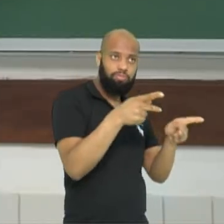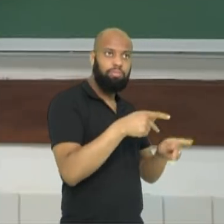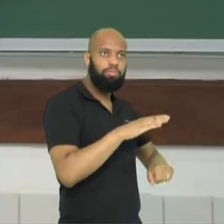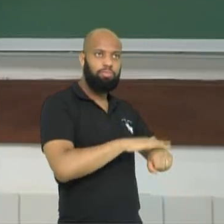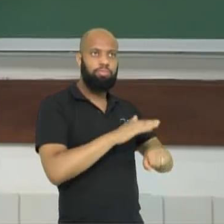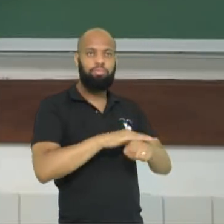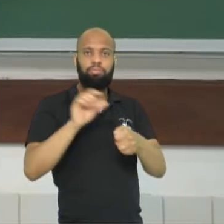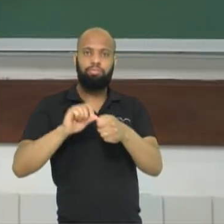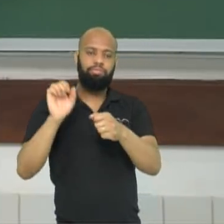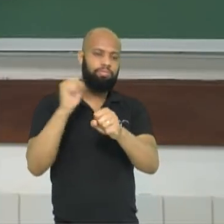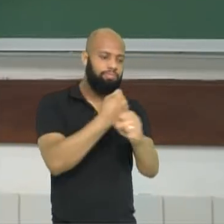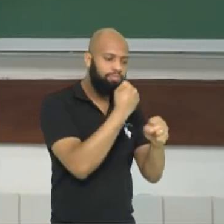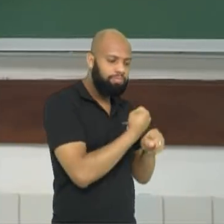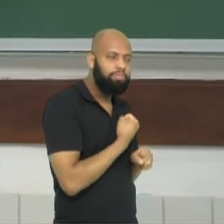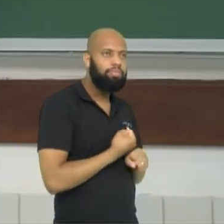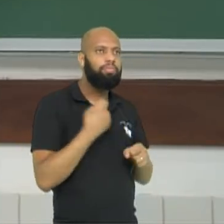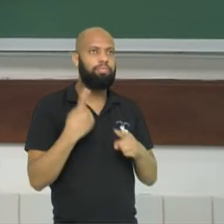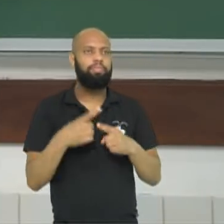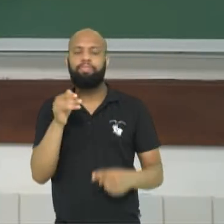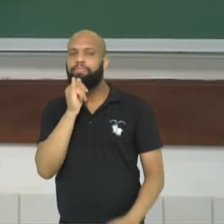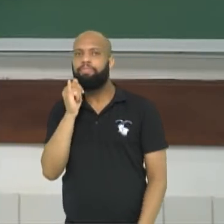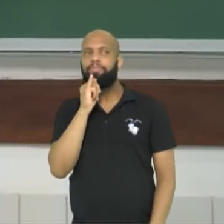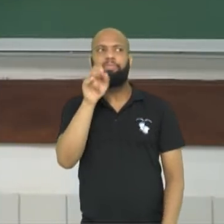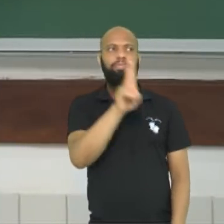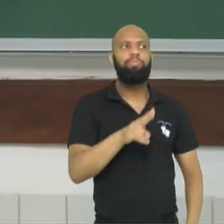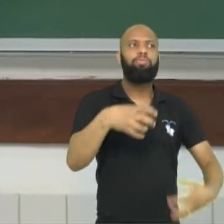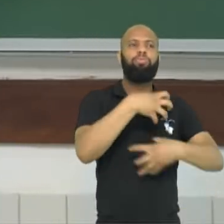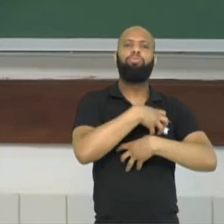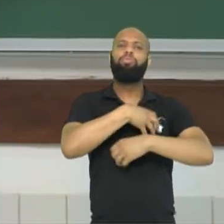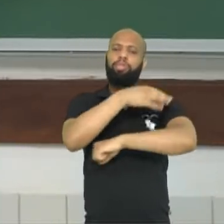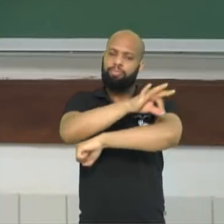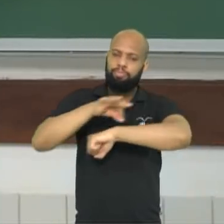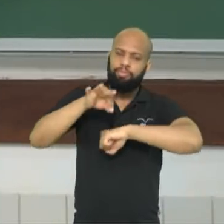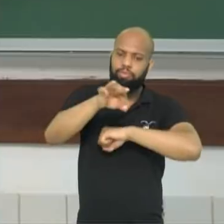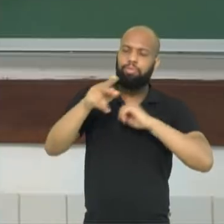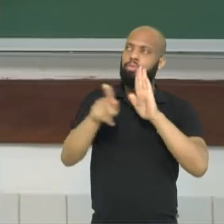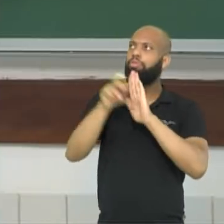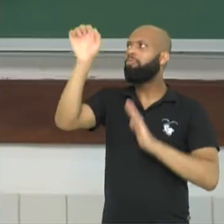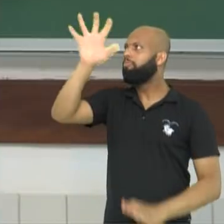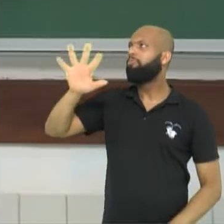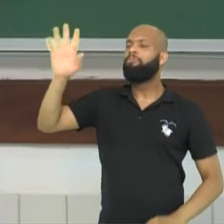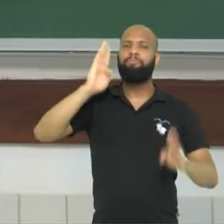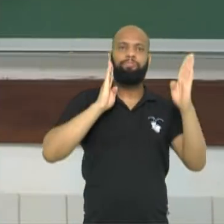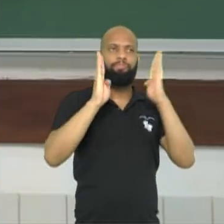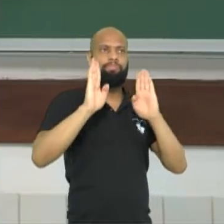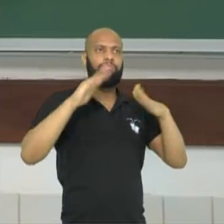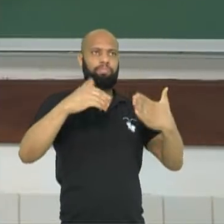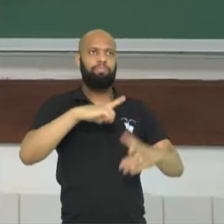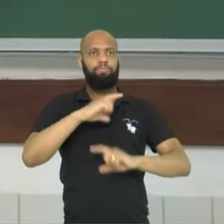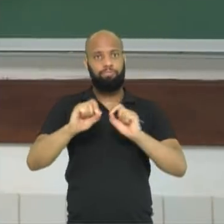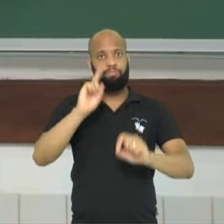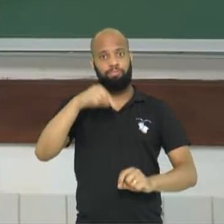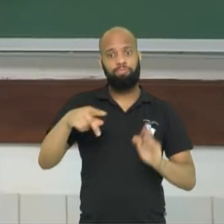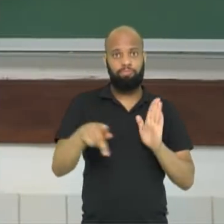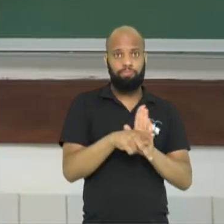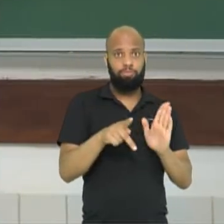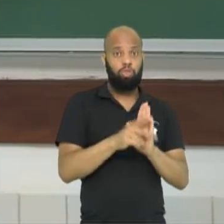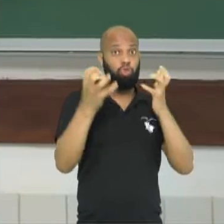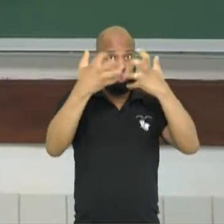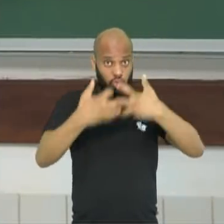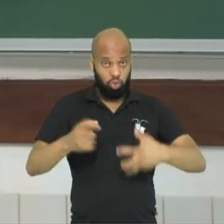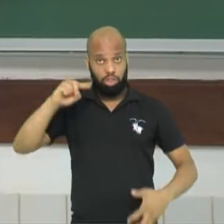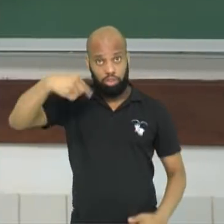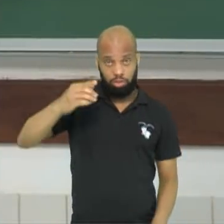obras. Né? Uma obra dessa que usou estilos arquitetônicos europeus da época. Então, além de ser funcional, né,